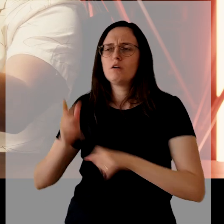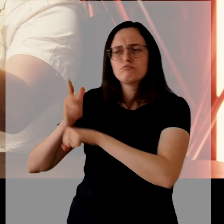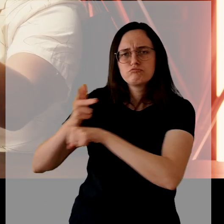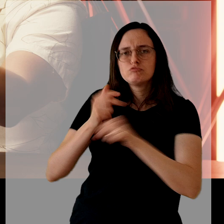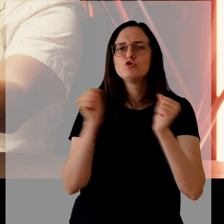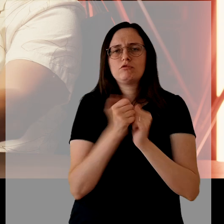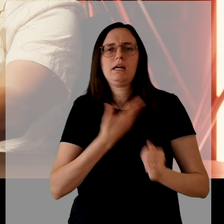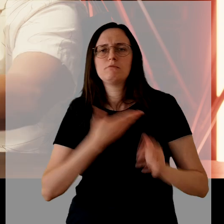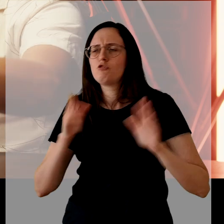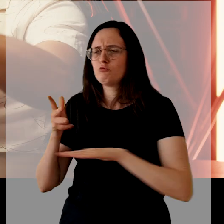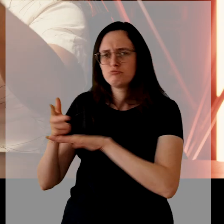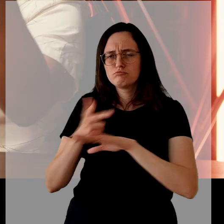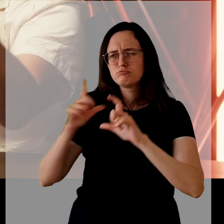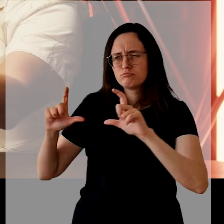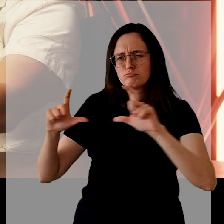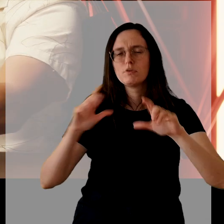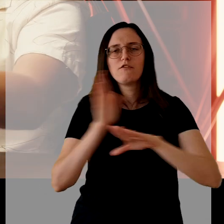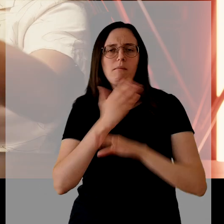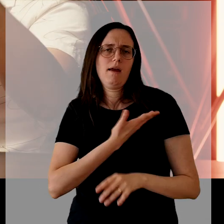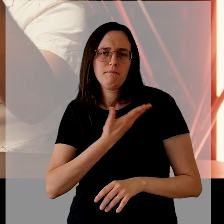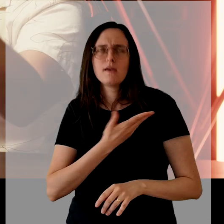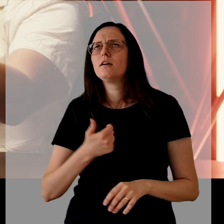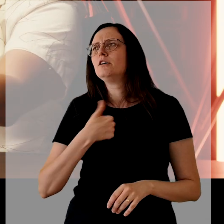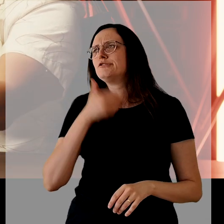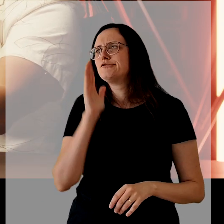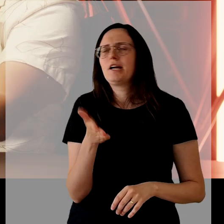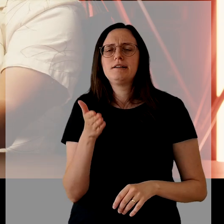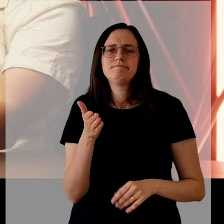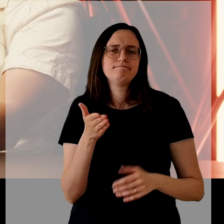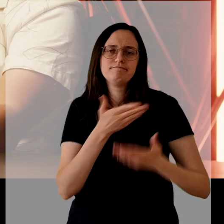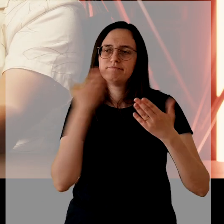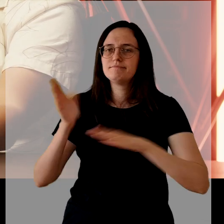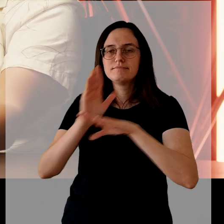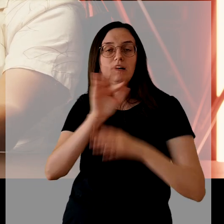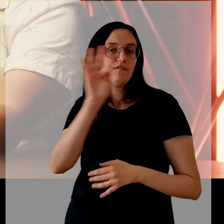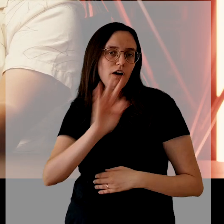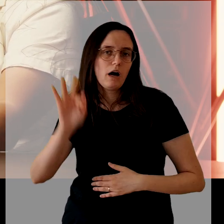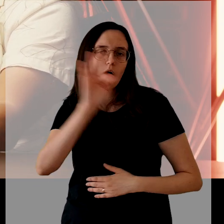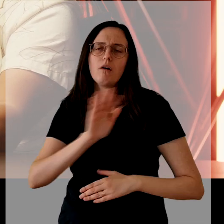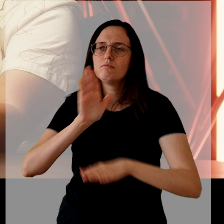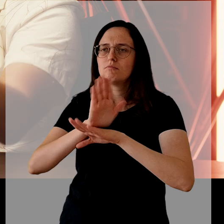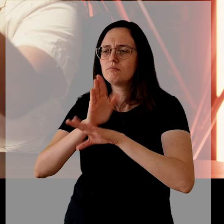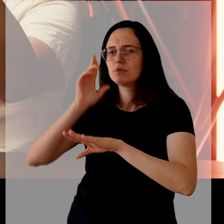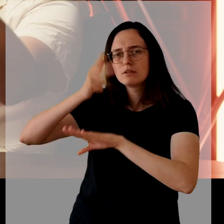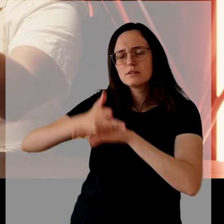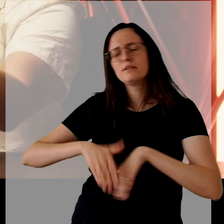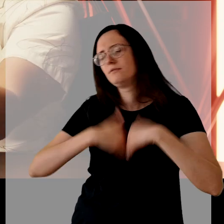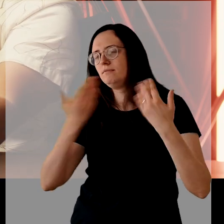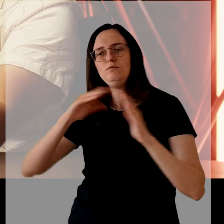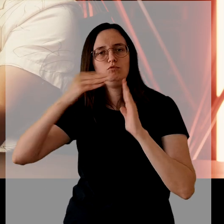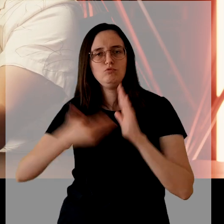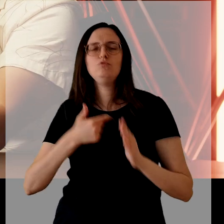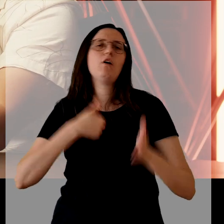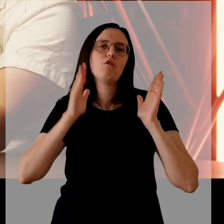alguns filmes junto com amigos, já tinha fotografado filmes de amigos, já tinha os filmes da faculdade como assistente de câmera, como, enfim, de